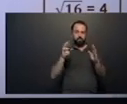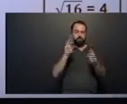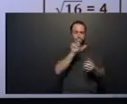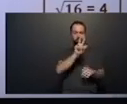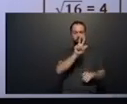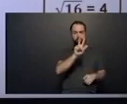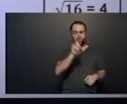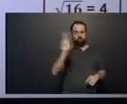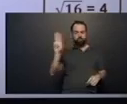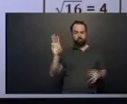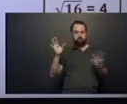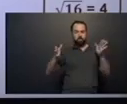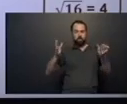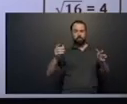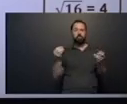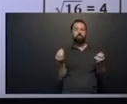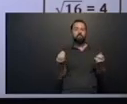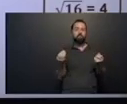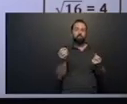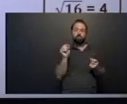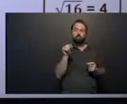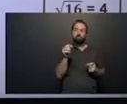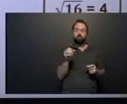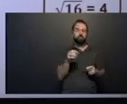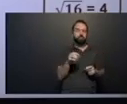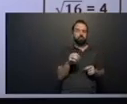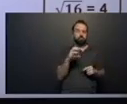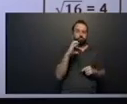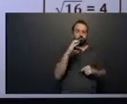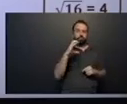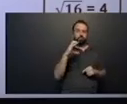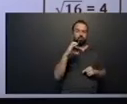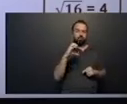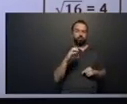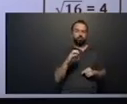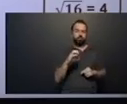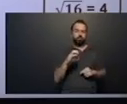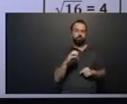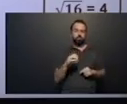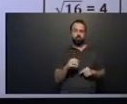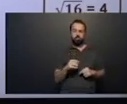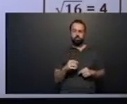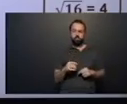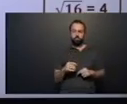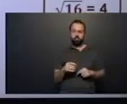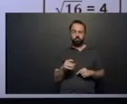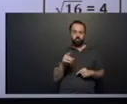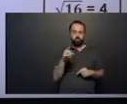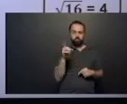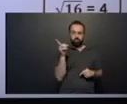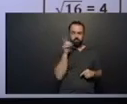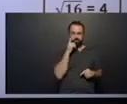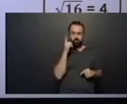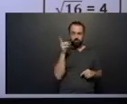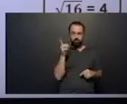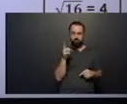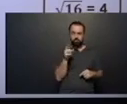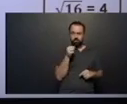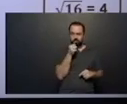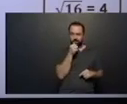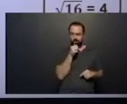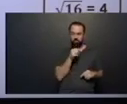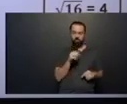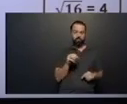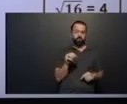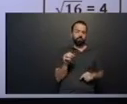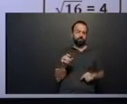2 e o 3? A letra C. Vamos conferir, ó. Passaram como